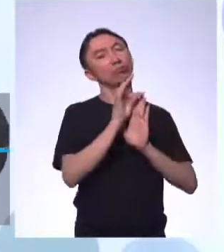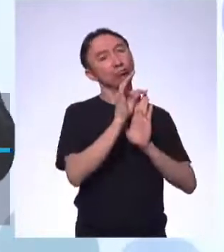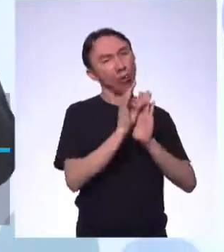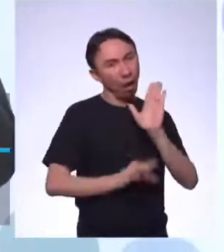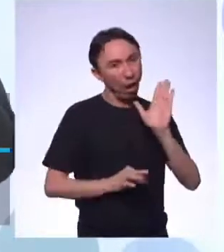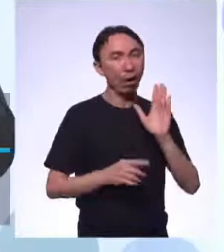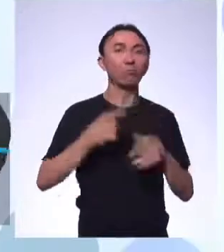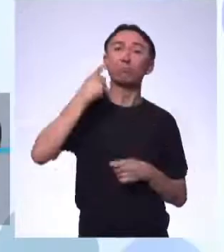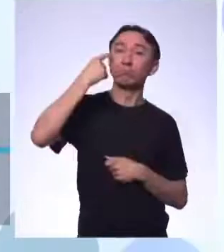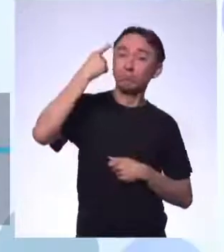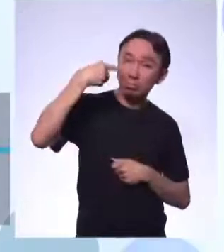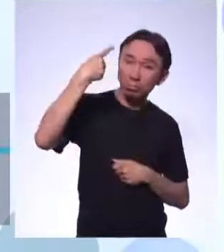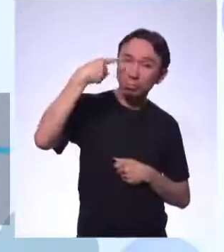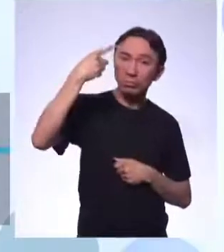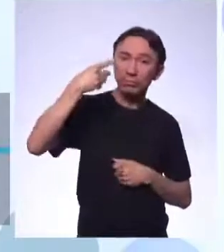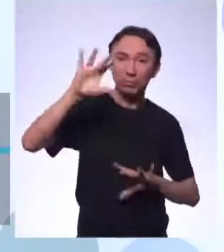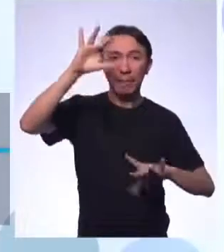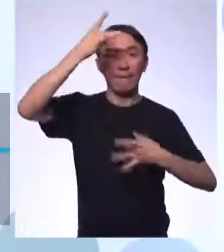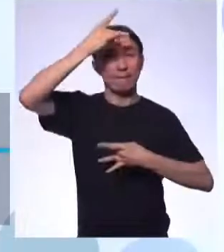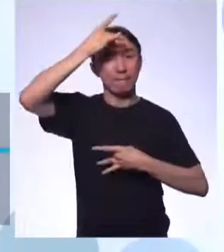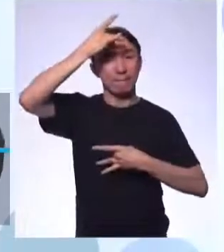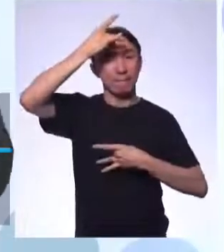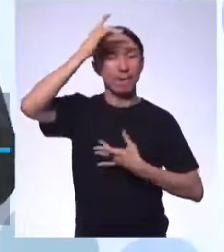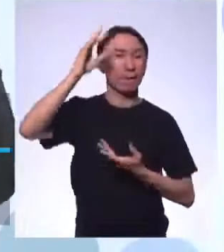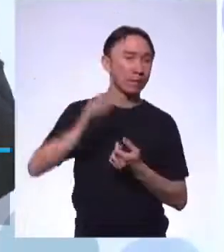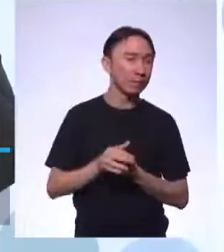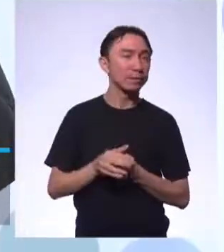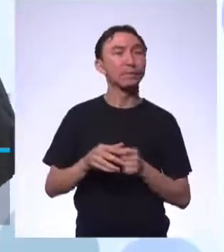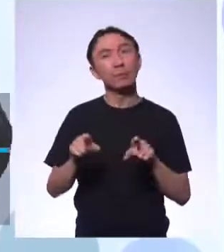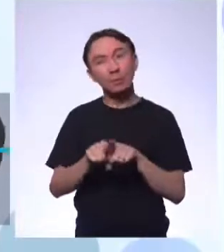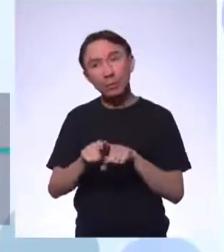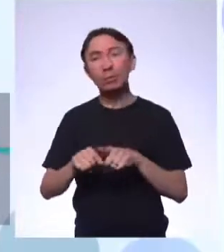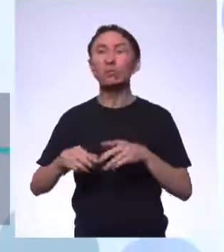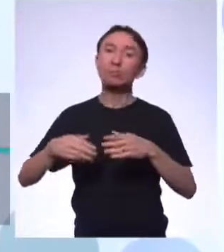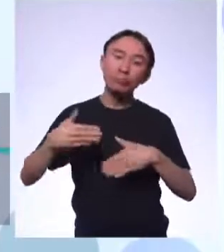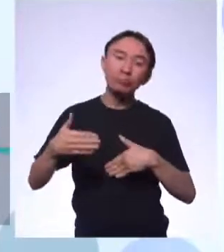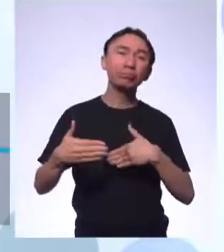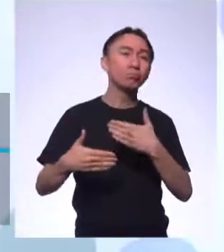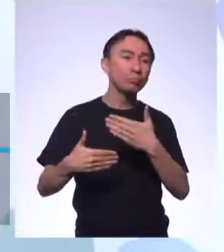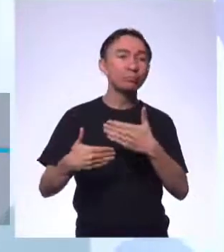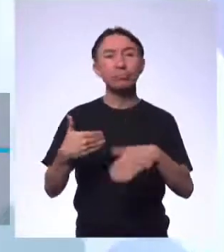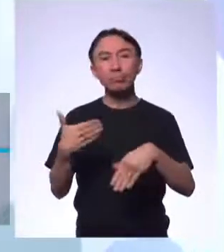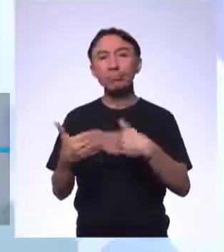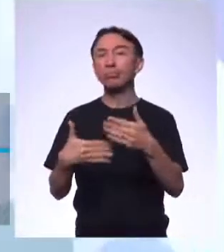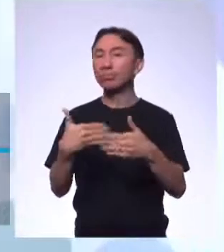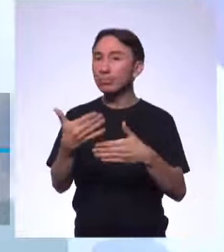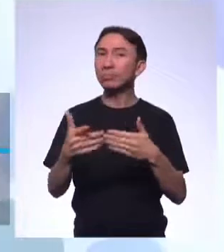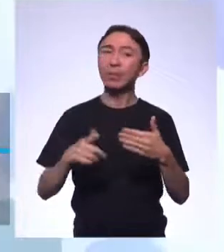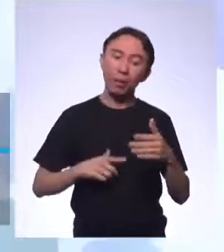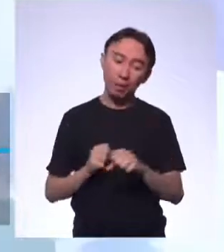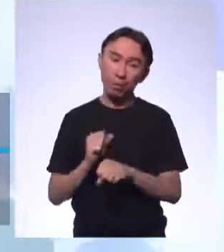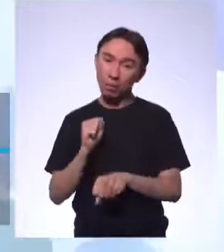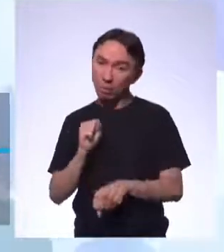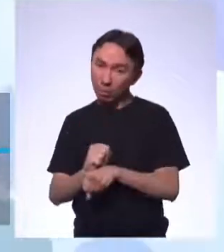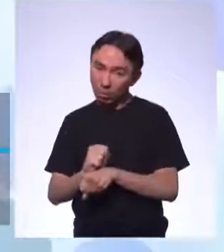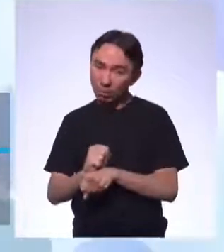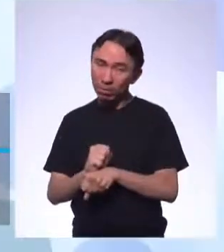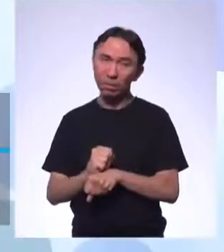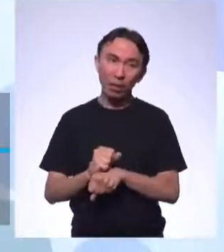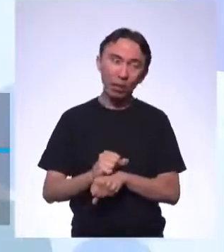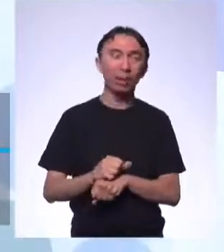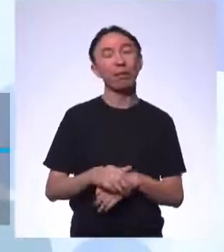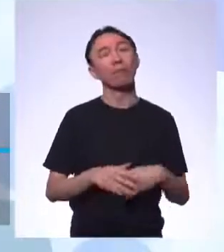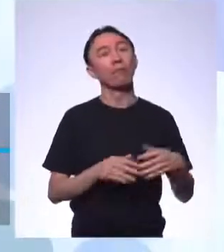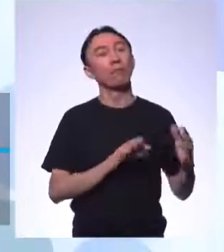interpretação teatral normal, o enredo, e de tempos em tempos, né, esse enredo ele é meio que pausado, e aí entra,